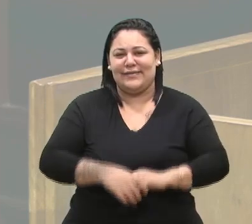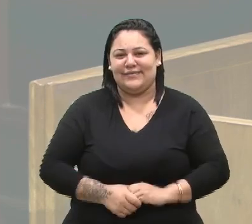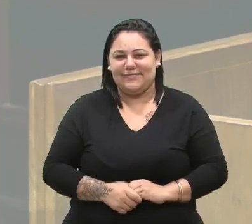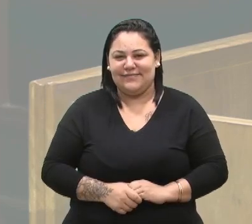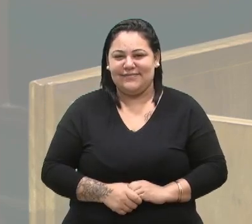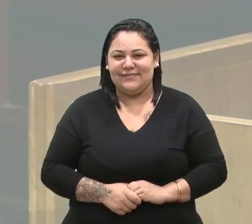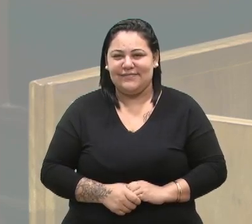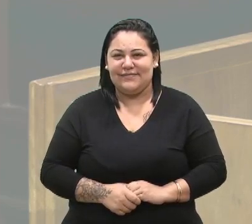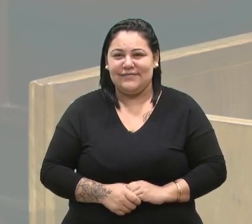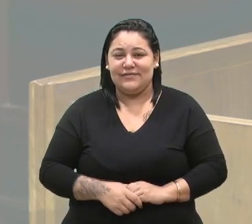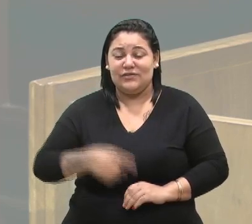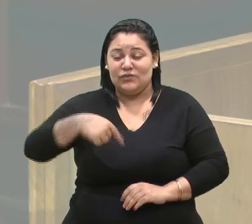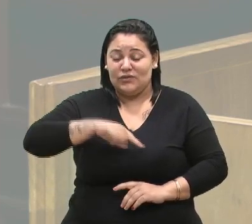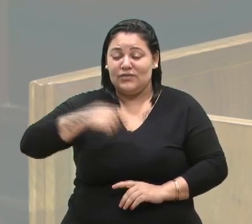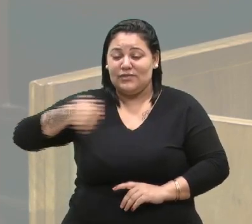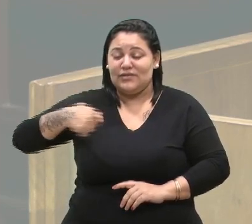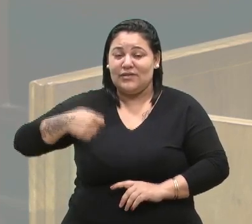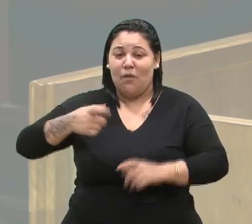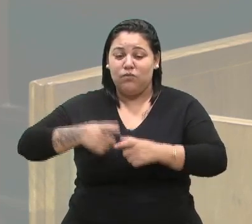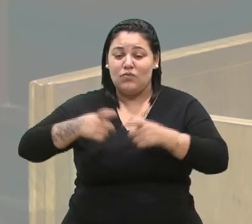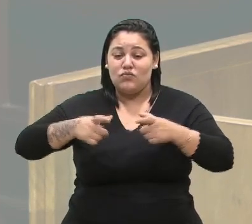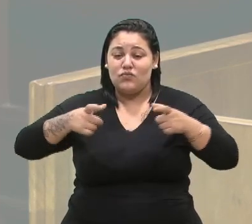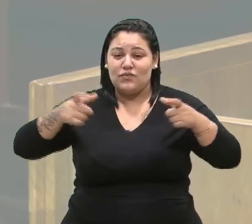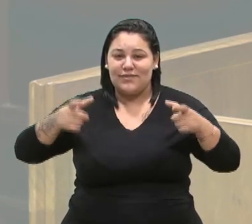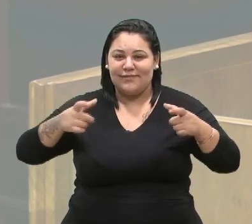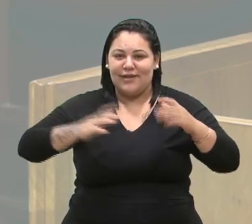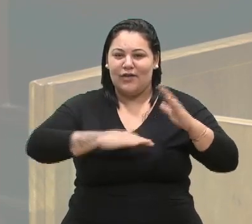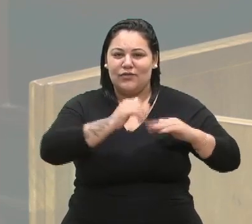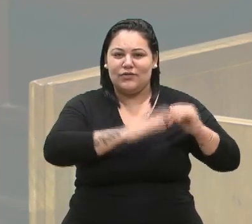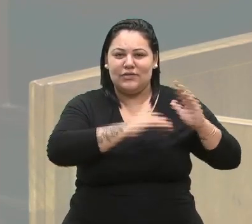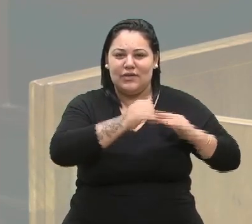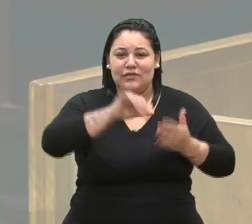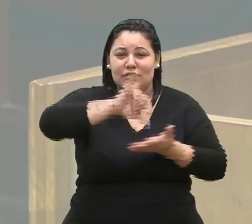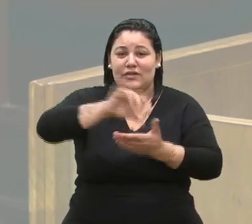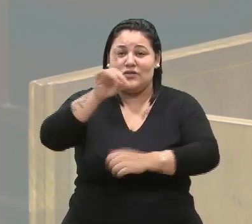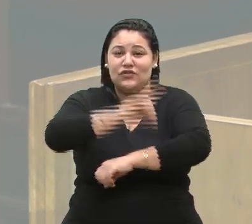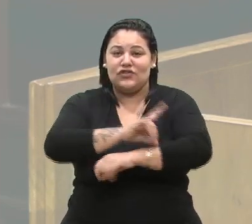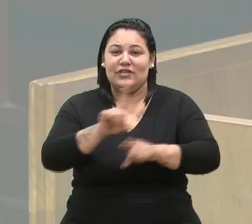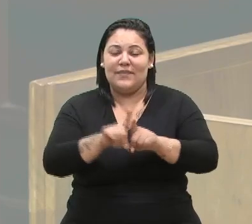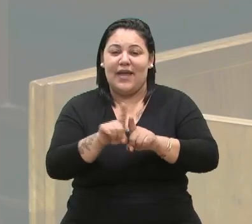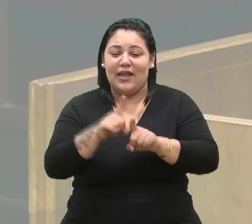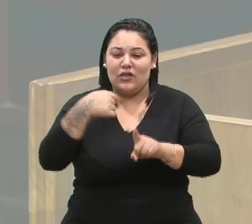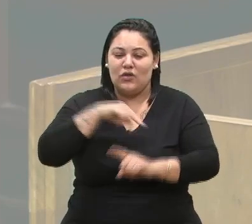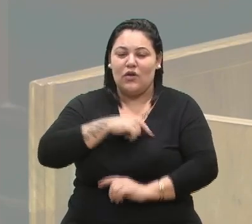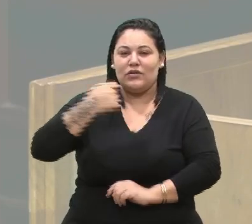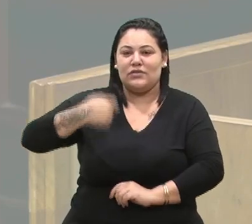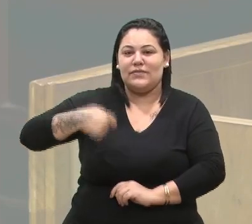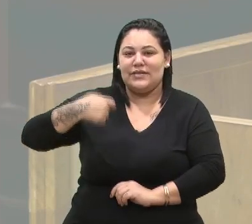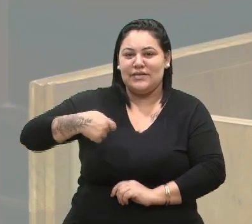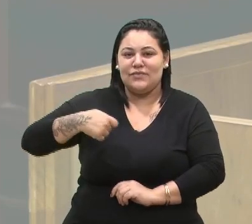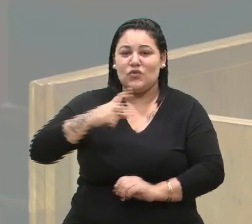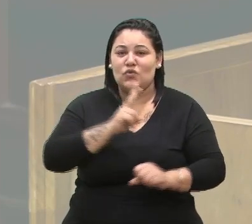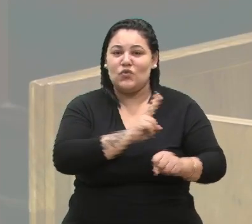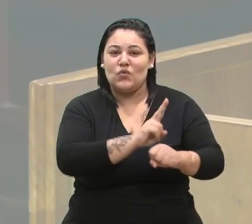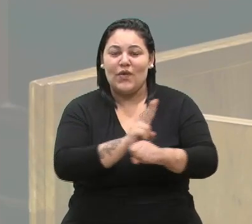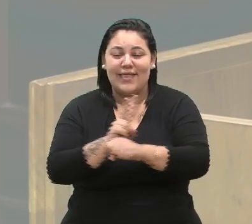Então nós precisamos ampliar construções de centro-dia, nós precisamos que o cuidado subsidiado